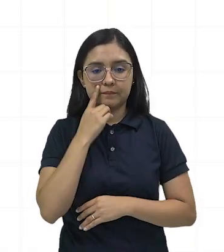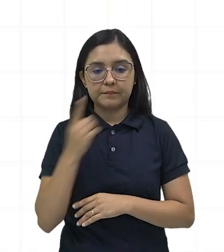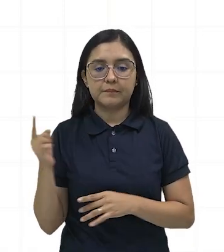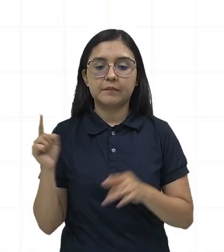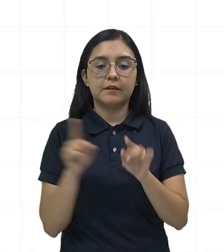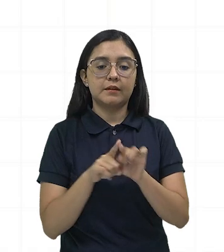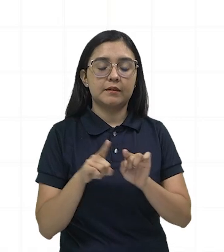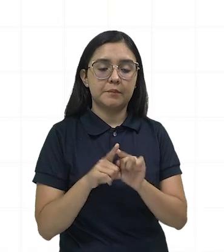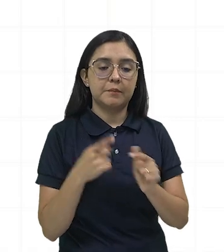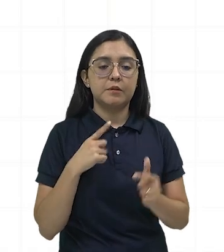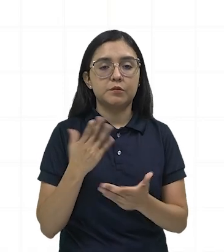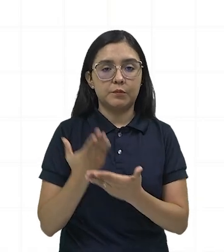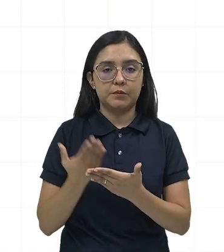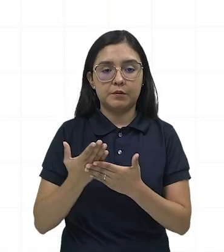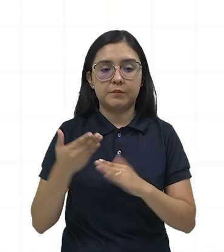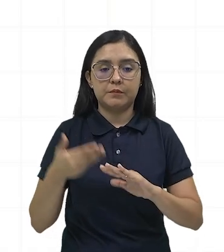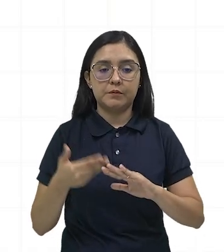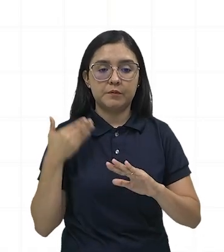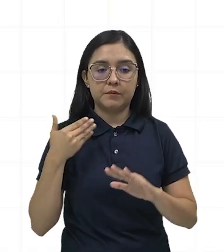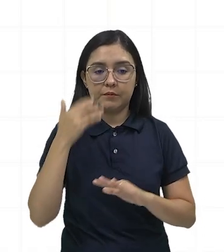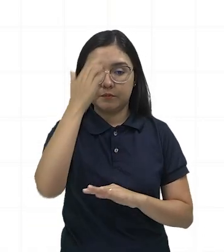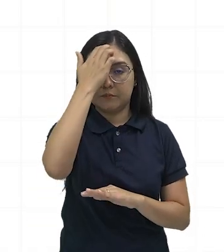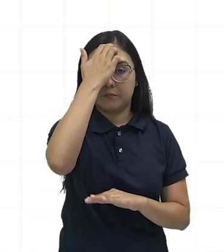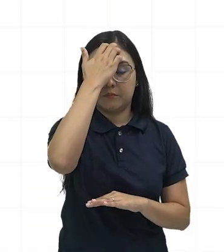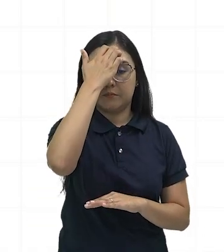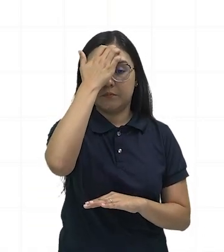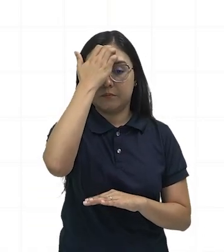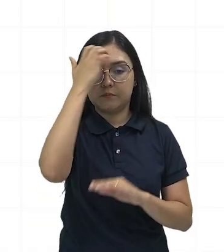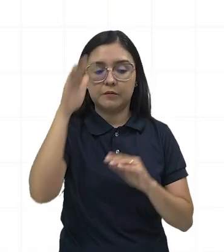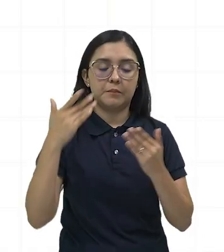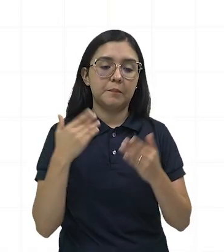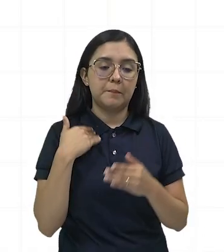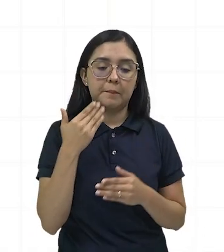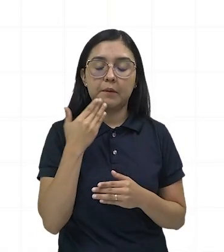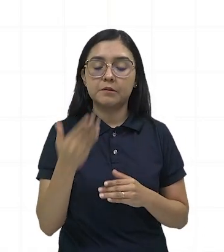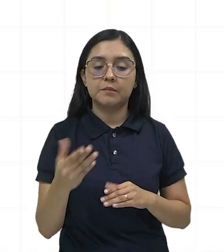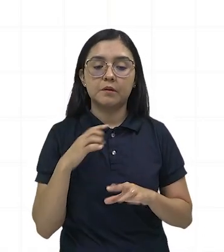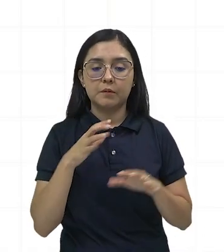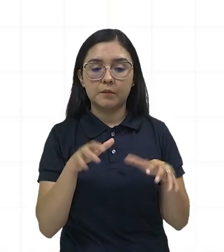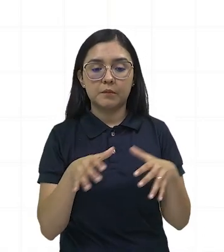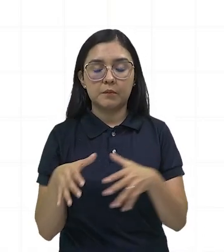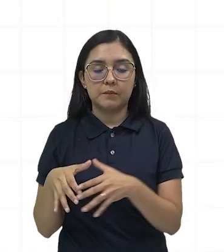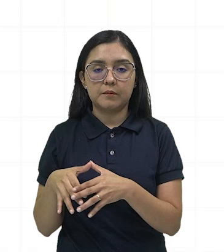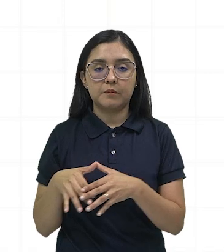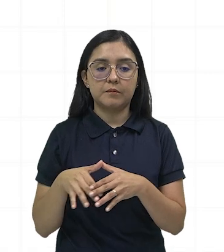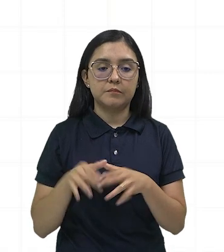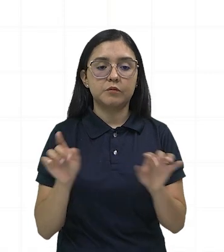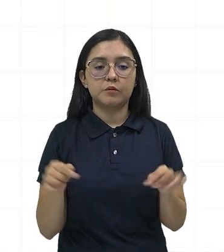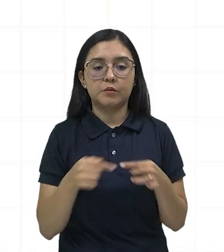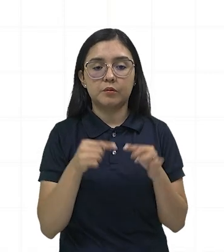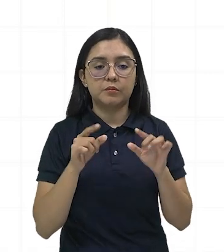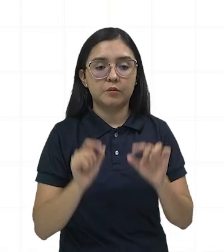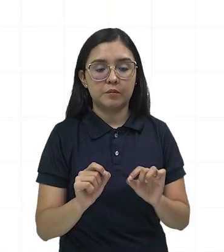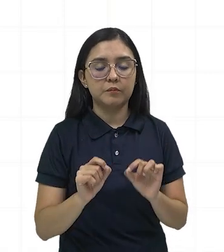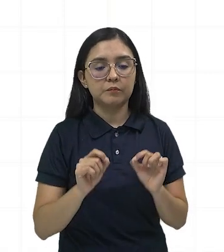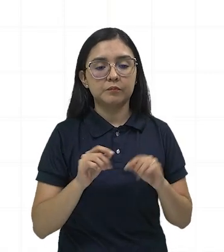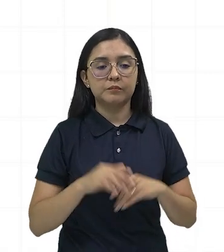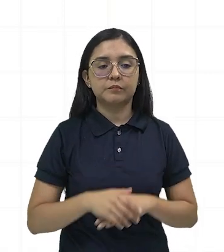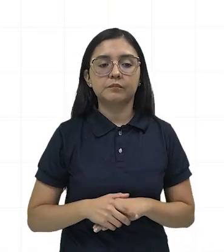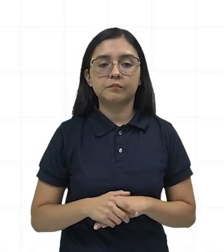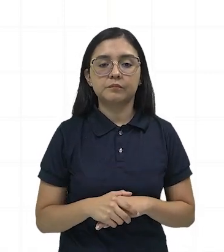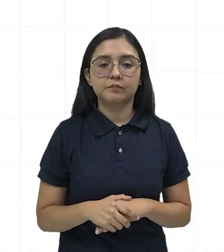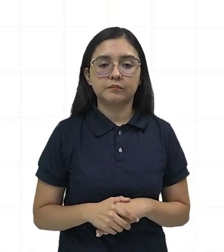vimos também nas nossas aulas, né, aqui não pede, né, para classificar o triângulo, né, de acordo com o seu,